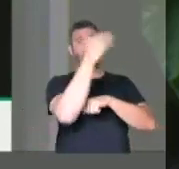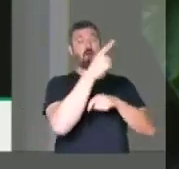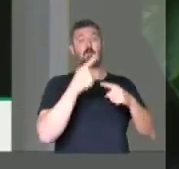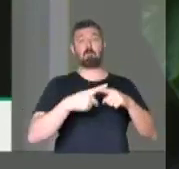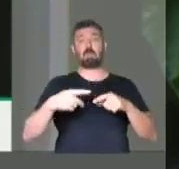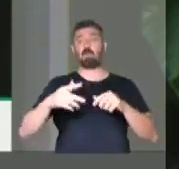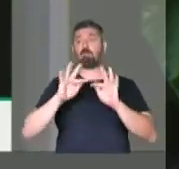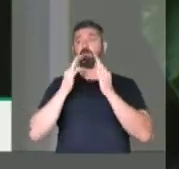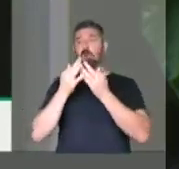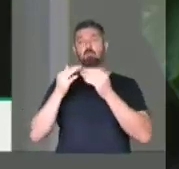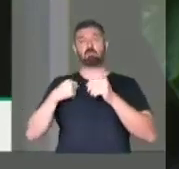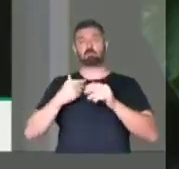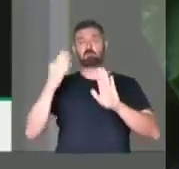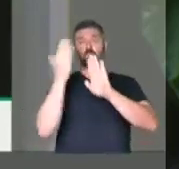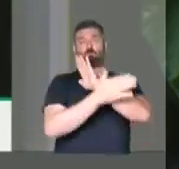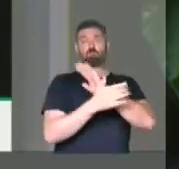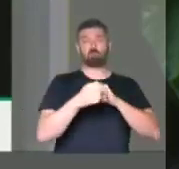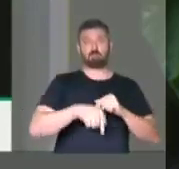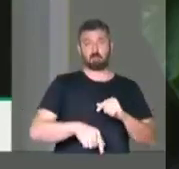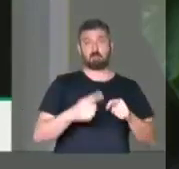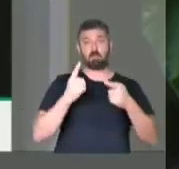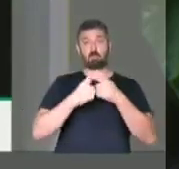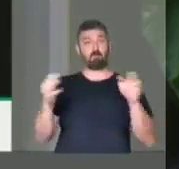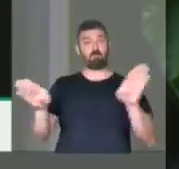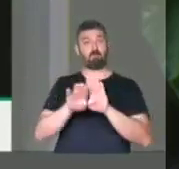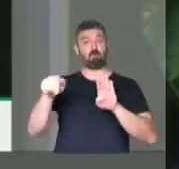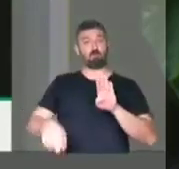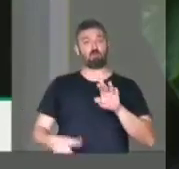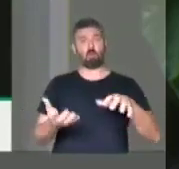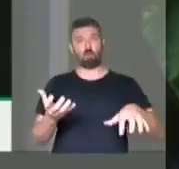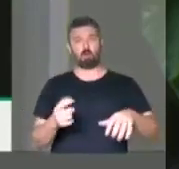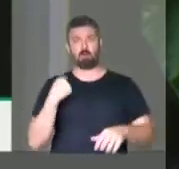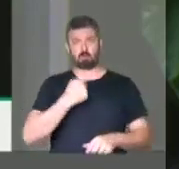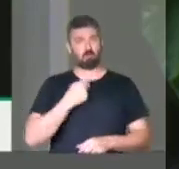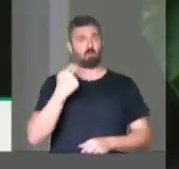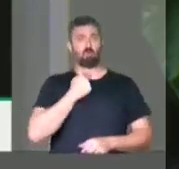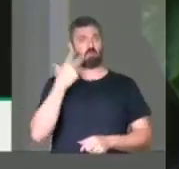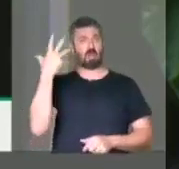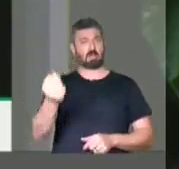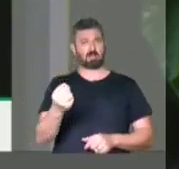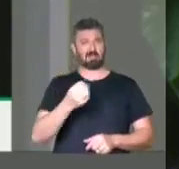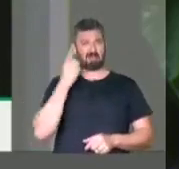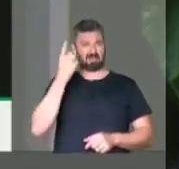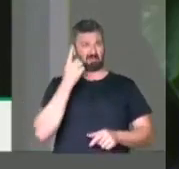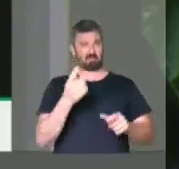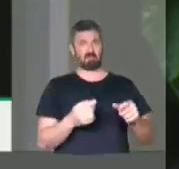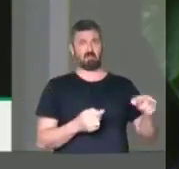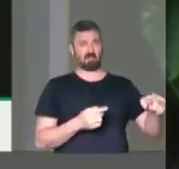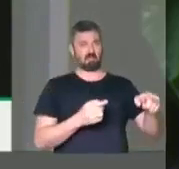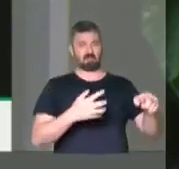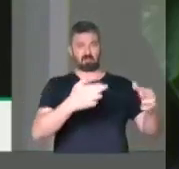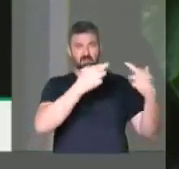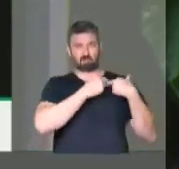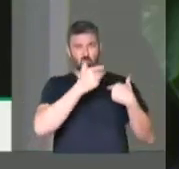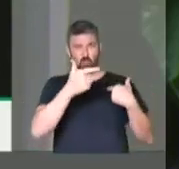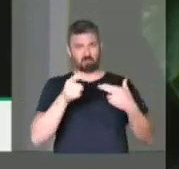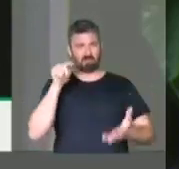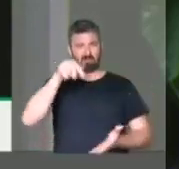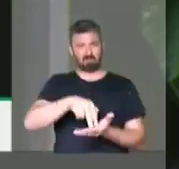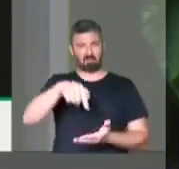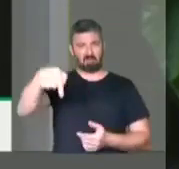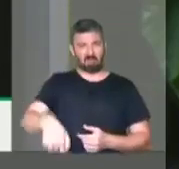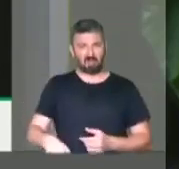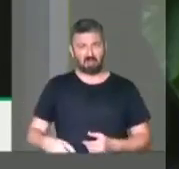sua família, de um processo violento de fechamento de regime. A gente não pode aceitar que um deputado de forma irresponsável venha para